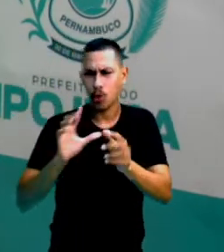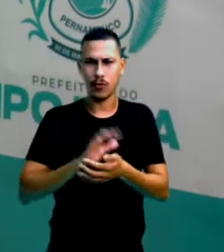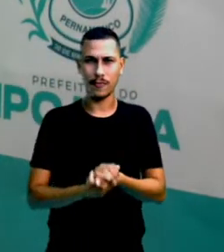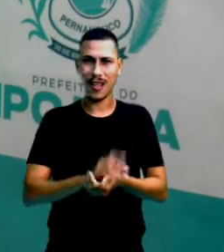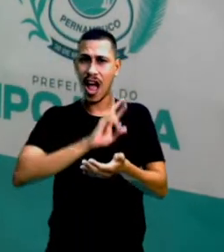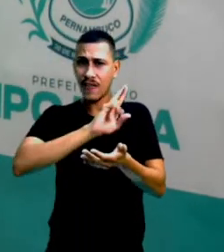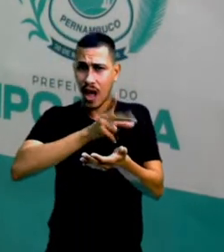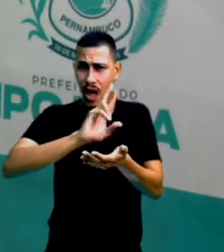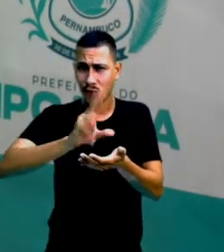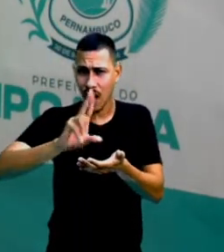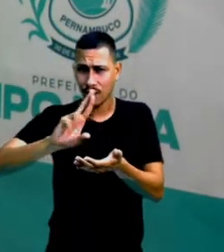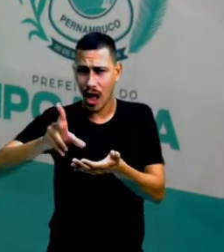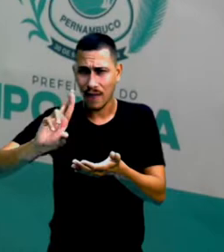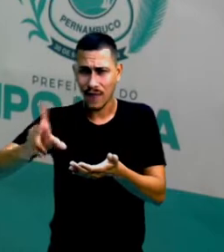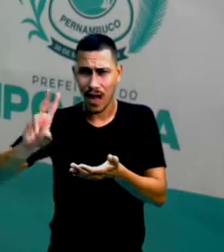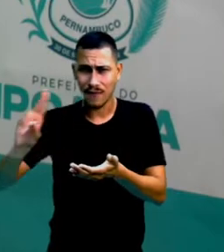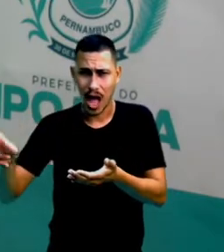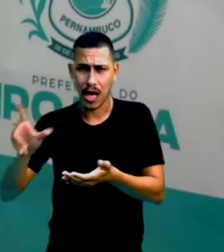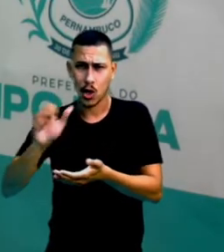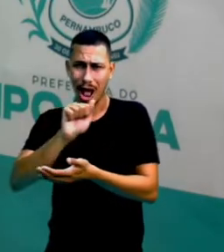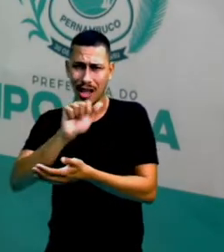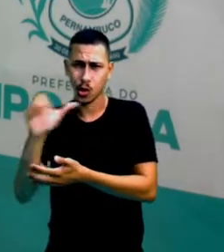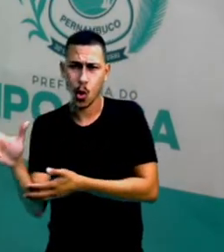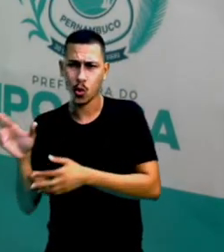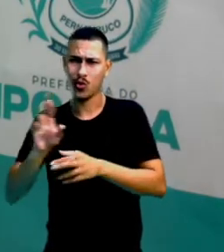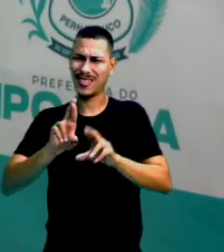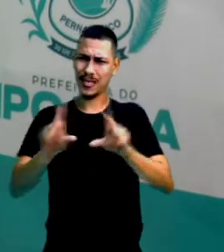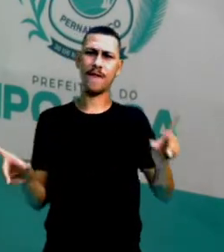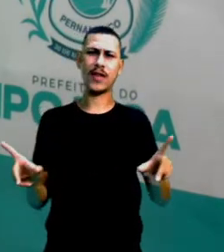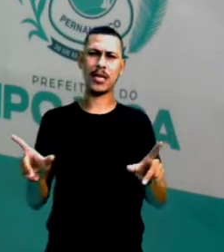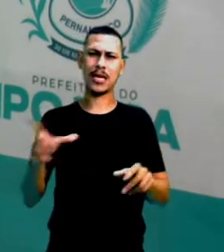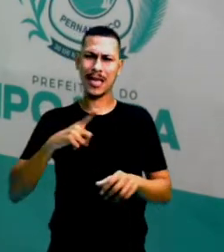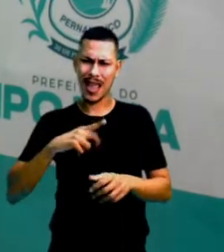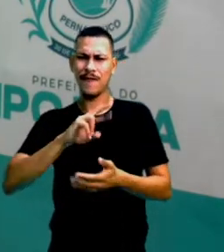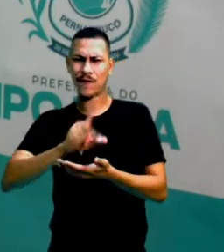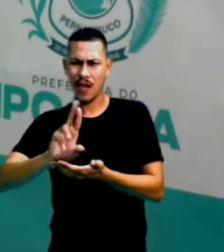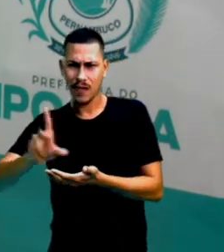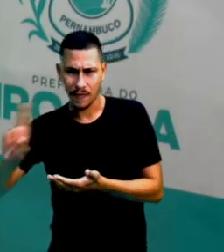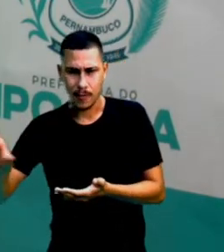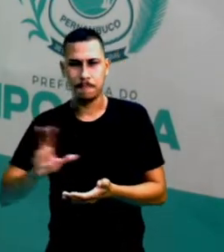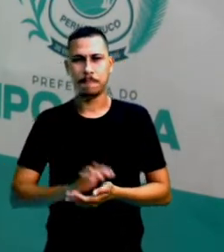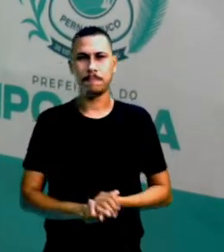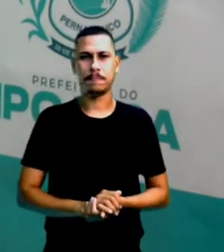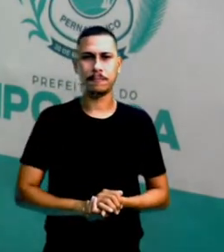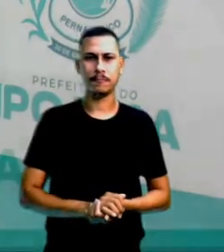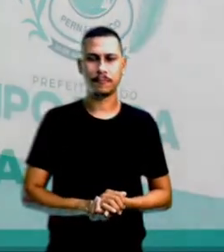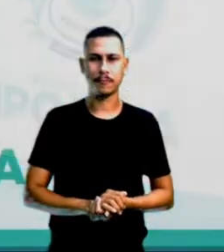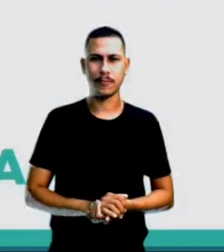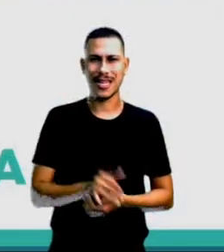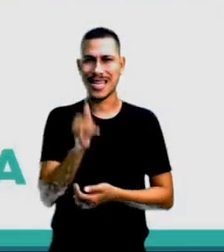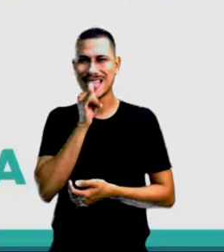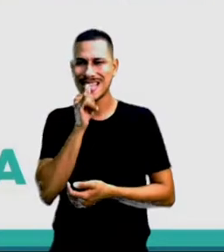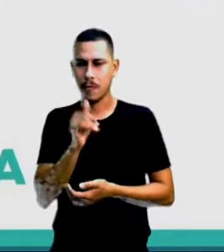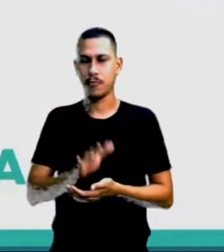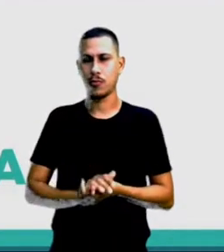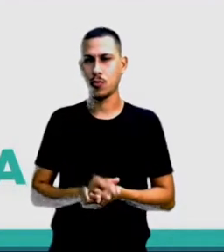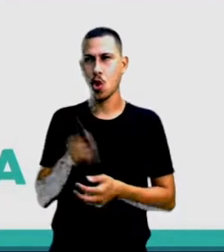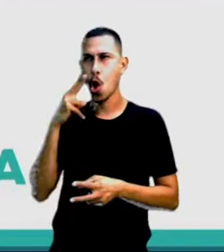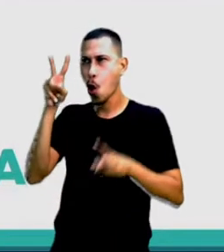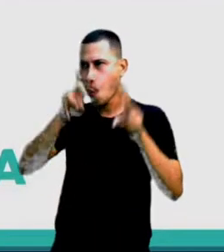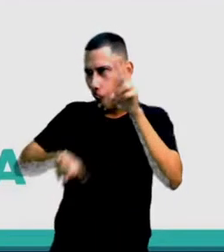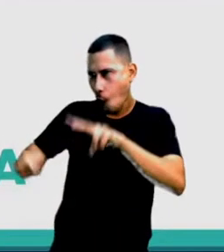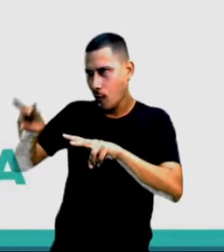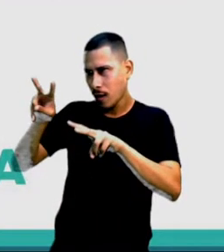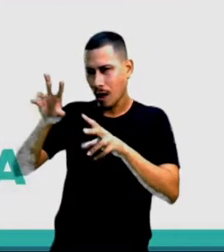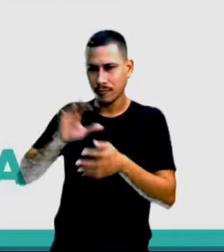ter quantos tons de azul você puder fazer. Massa? Vamos lá. E aí, aqui tem uma obra que chama